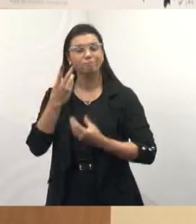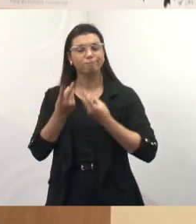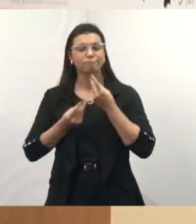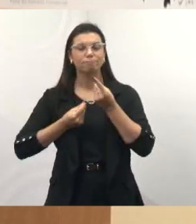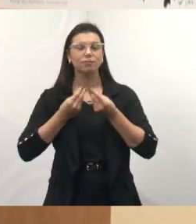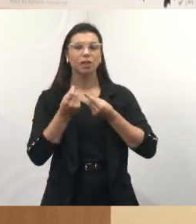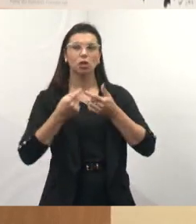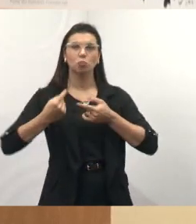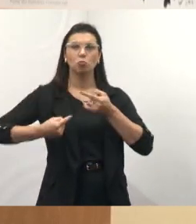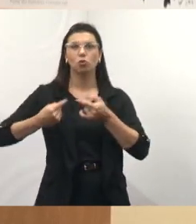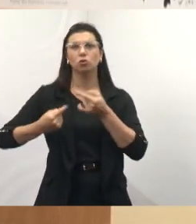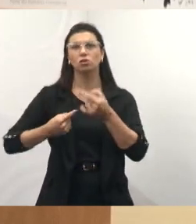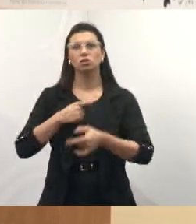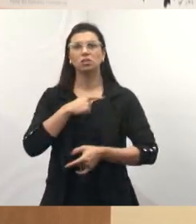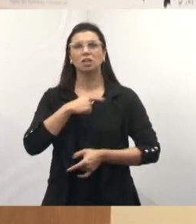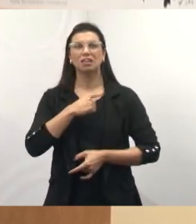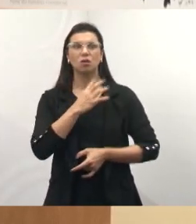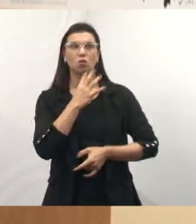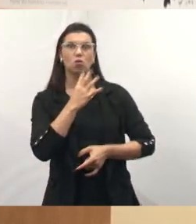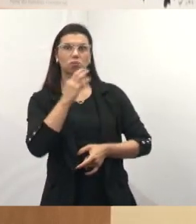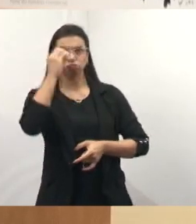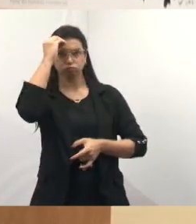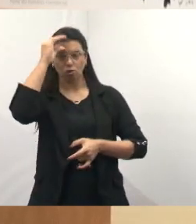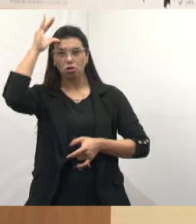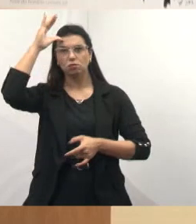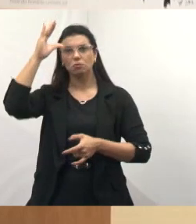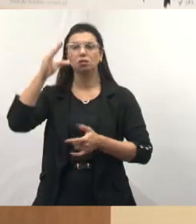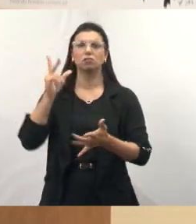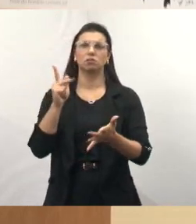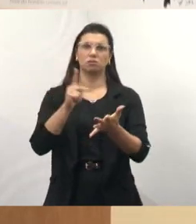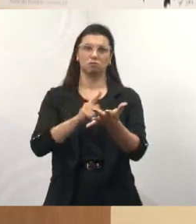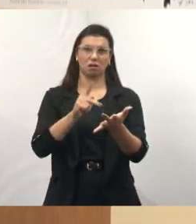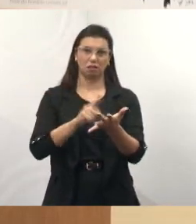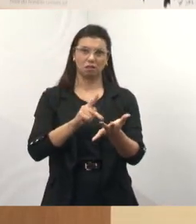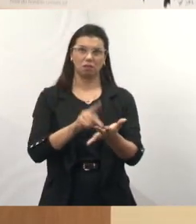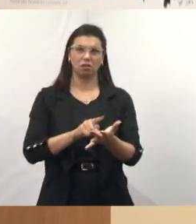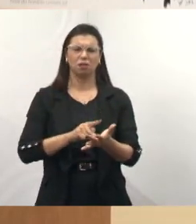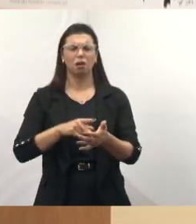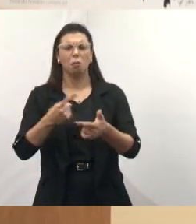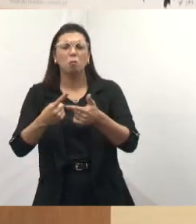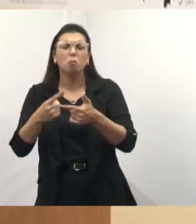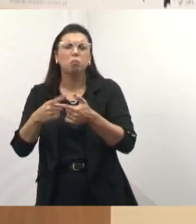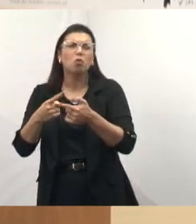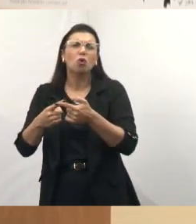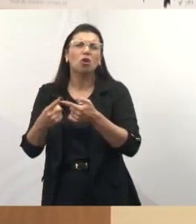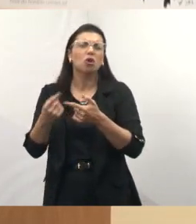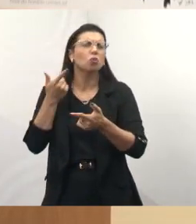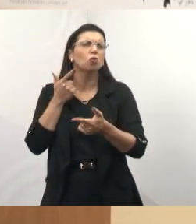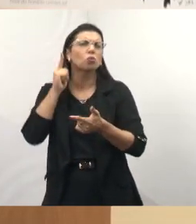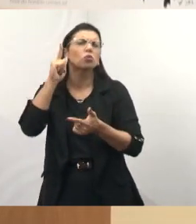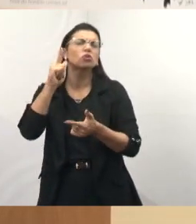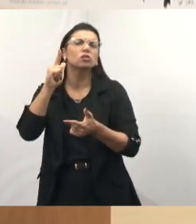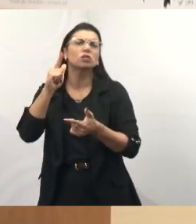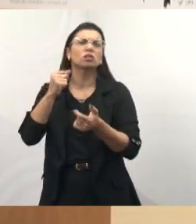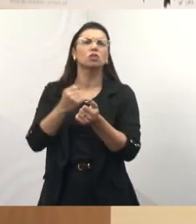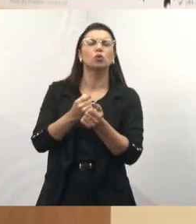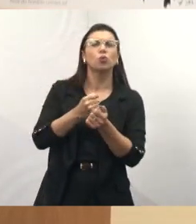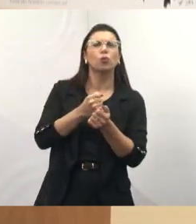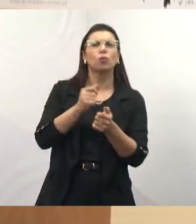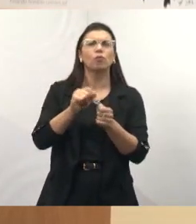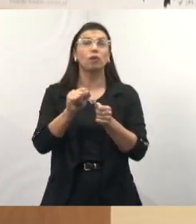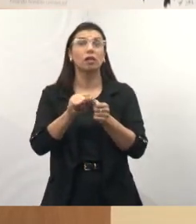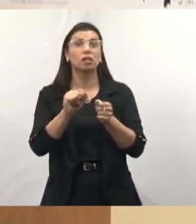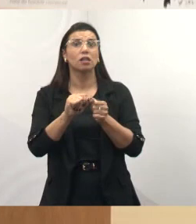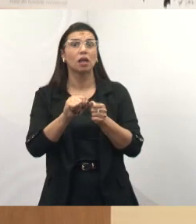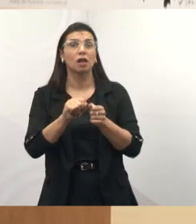sensibilidade política e esse conhecimento da realidade. Por que não foi possível fazer? Por que não foi possível ser melhor?